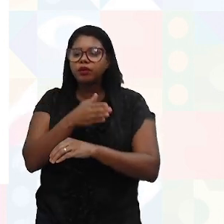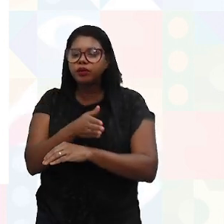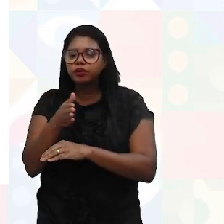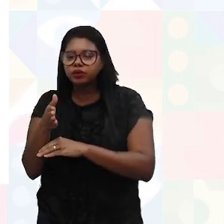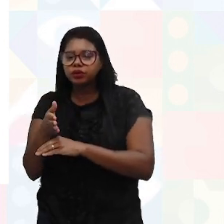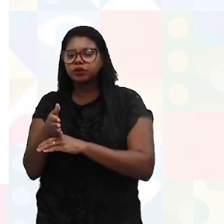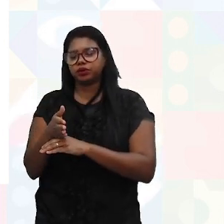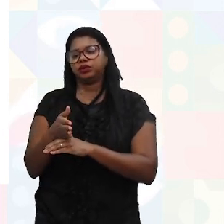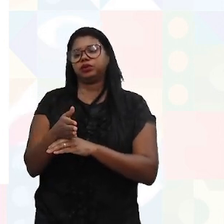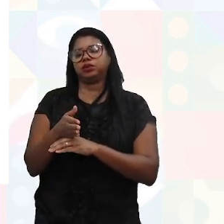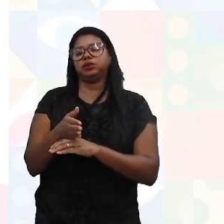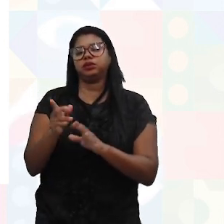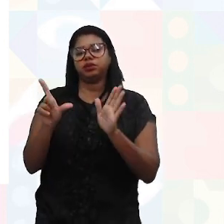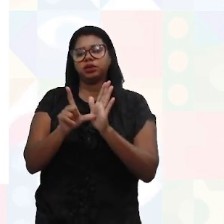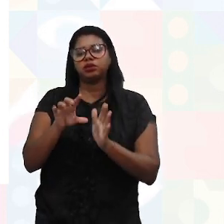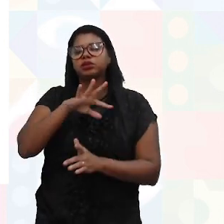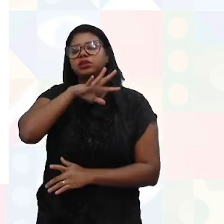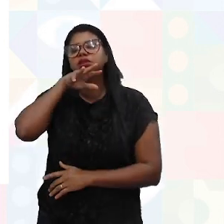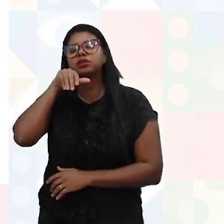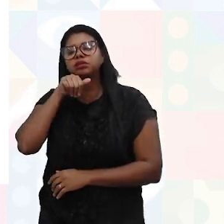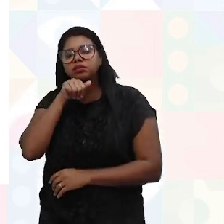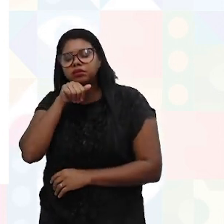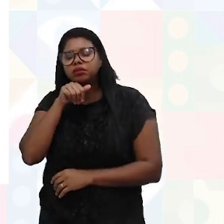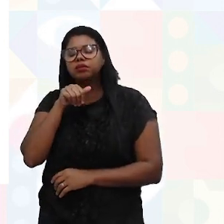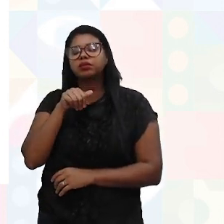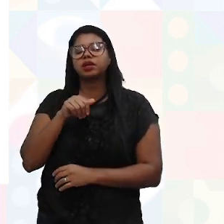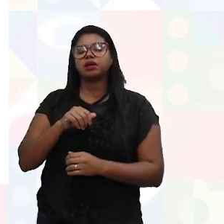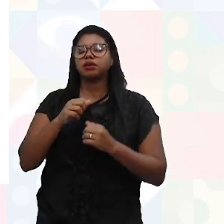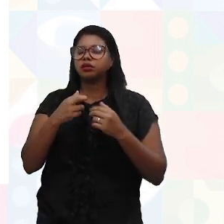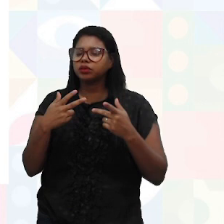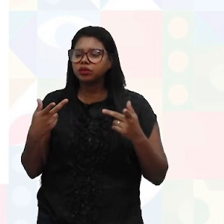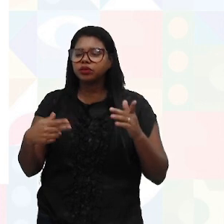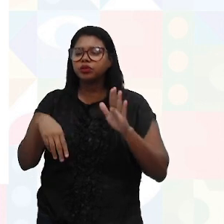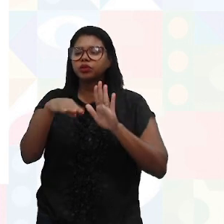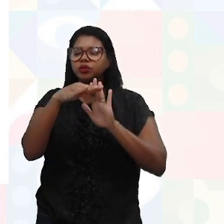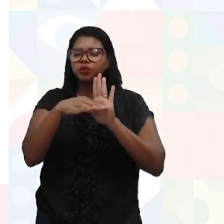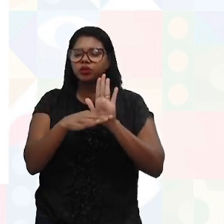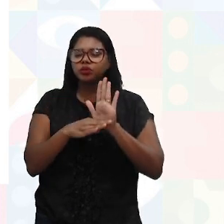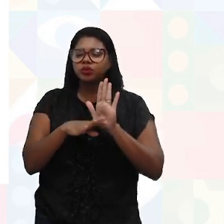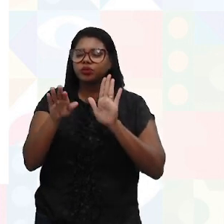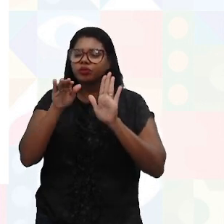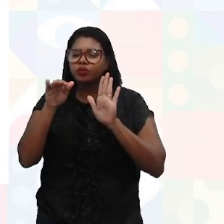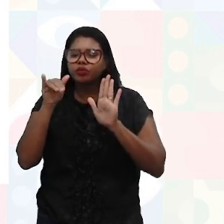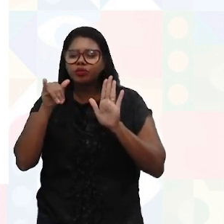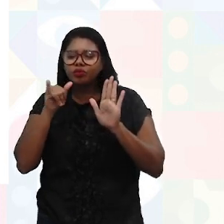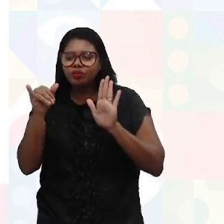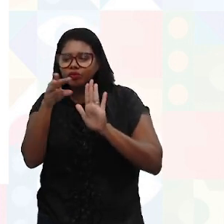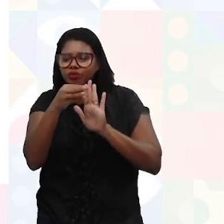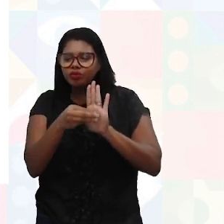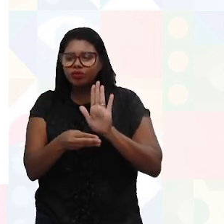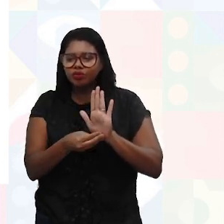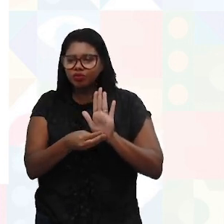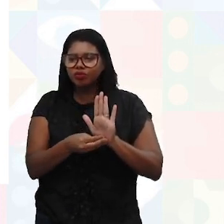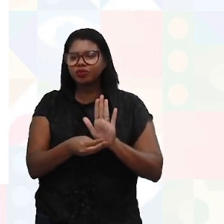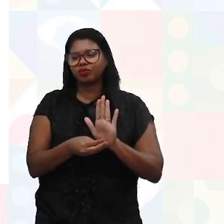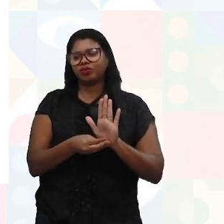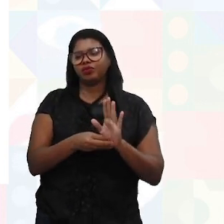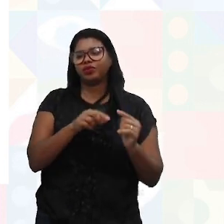shop atende, né? Enfim, tudo isso, essas informações são super importantes.